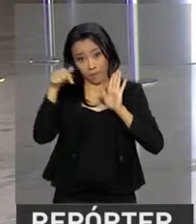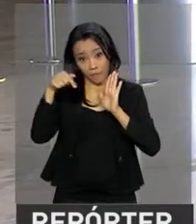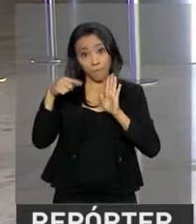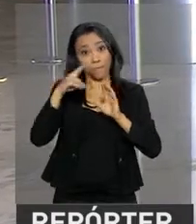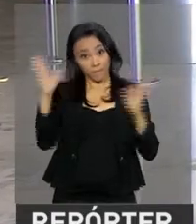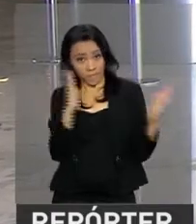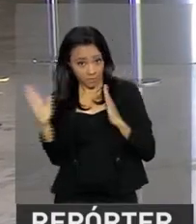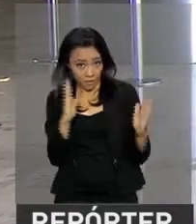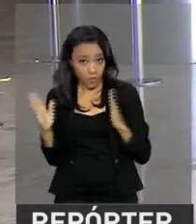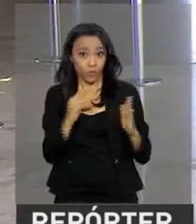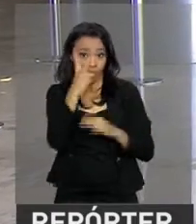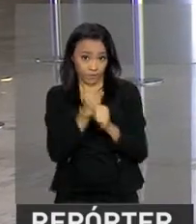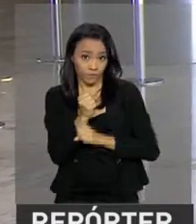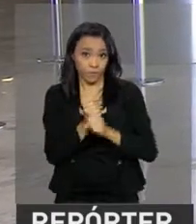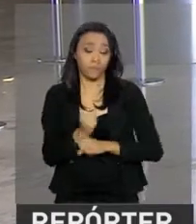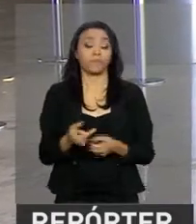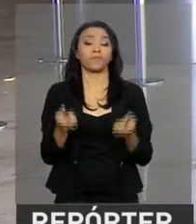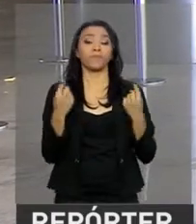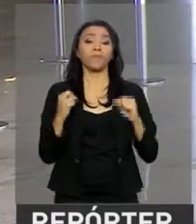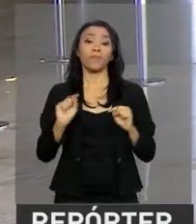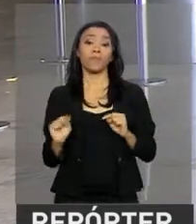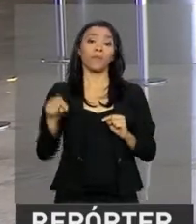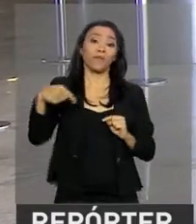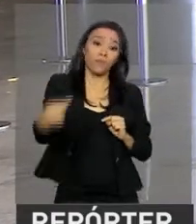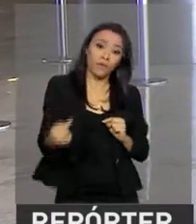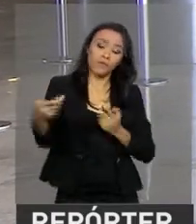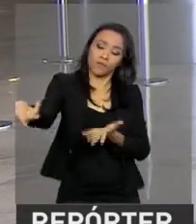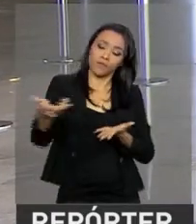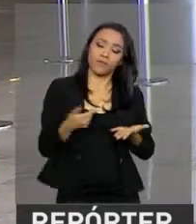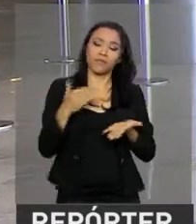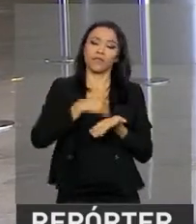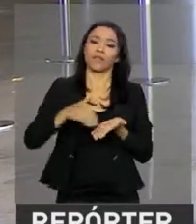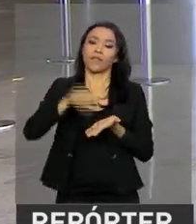Na sequência, então, depois de receber o secretário-geral eleito